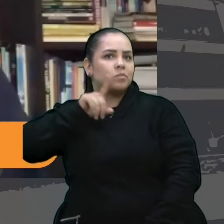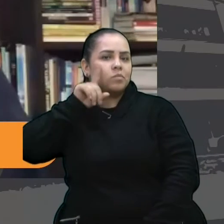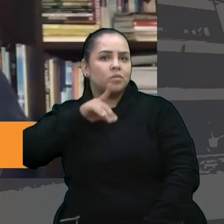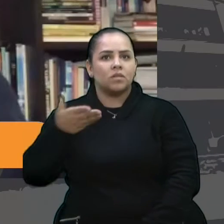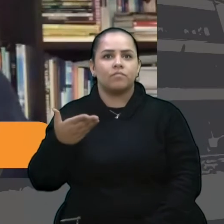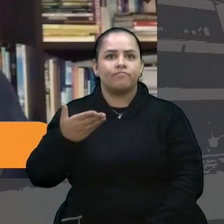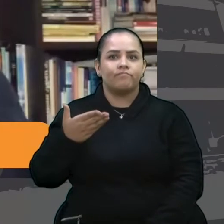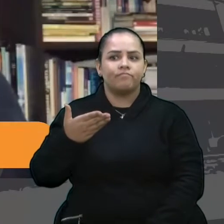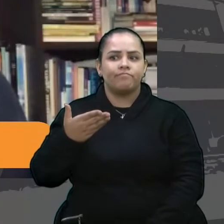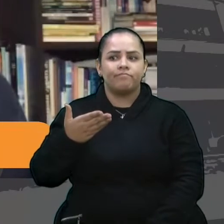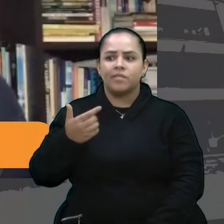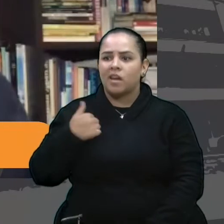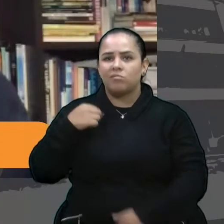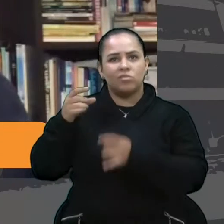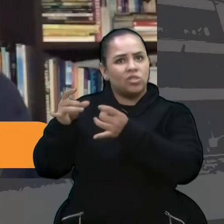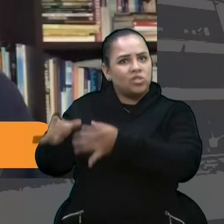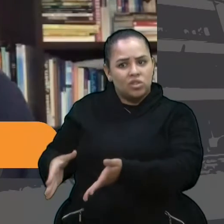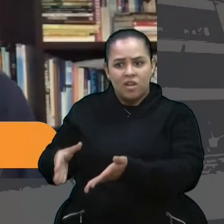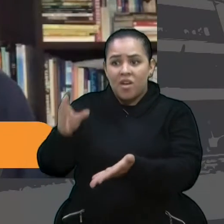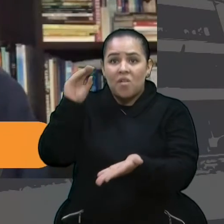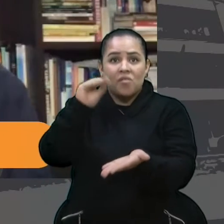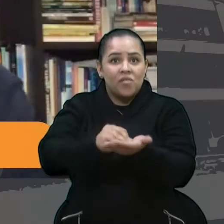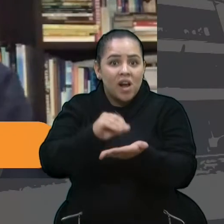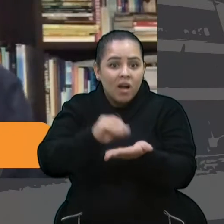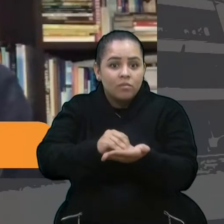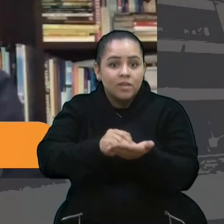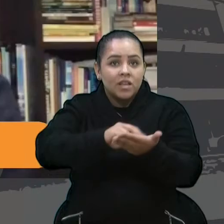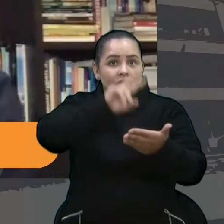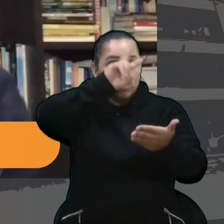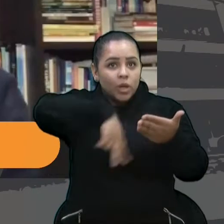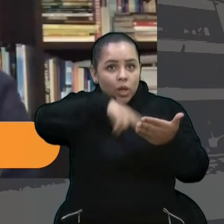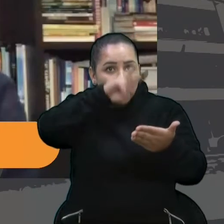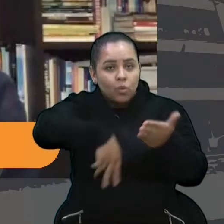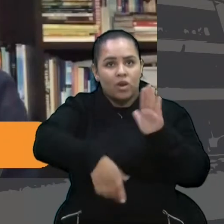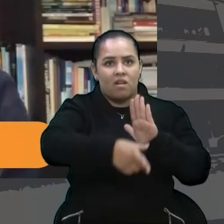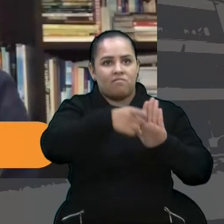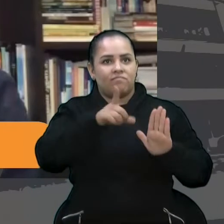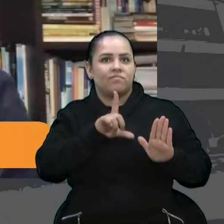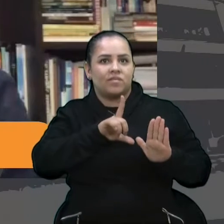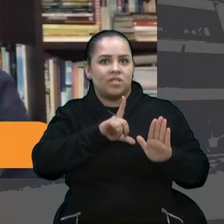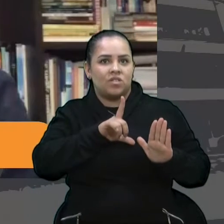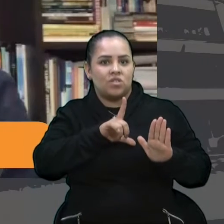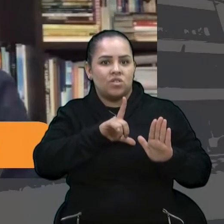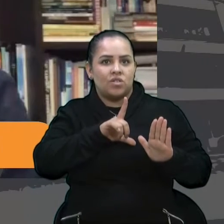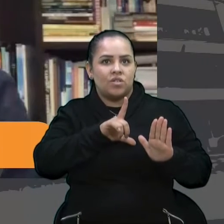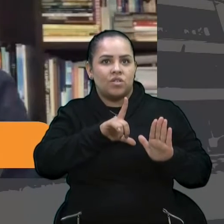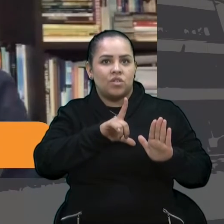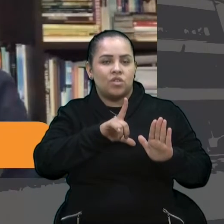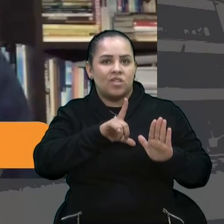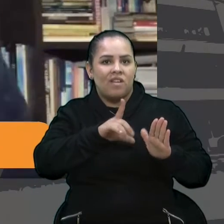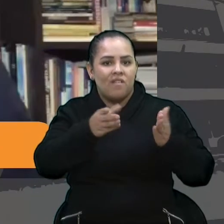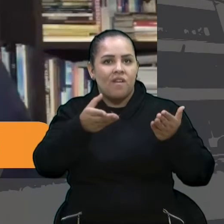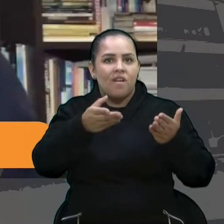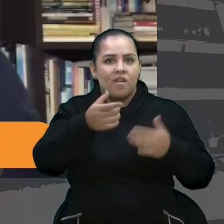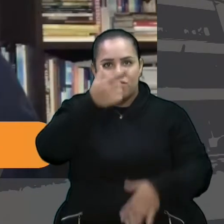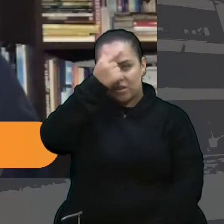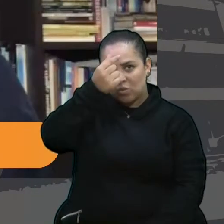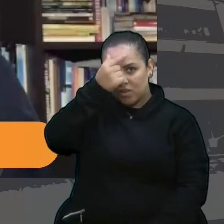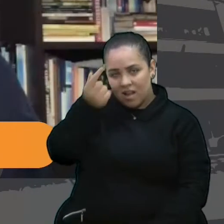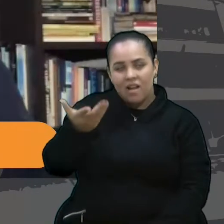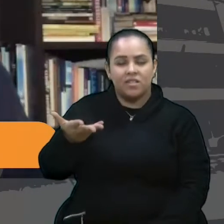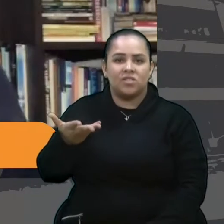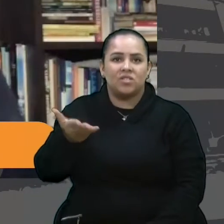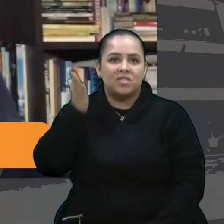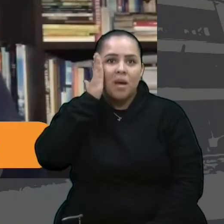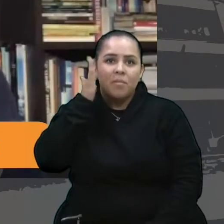não adianta. Isso aí é falta de ter tido leitura antes de ir para a faculdade, de saber das coisas. Né?